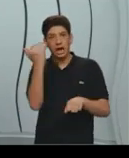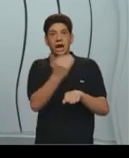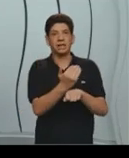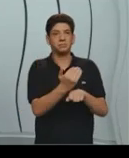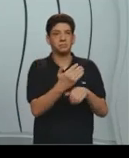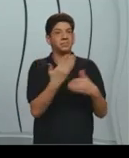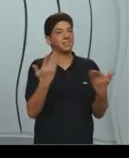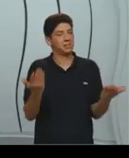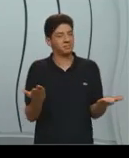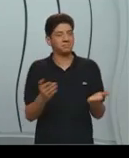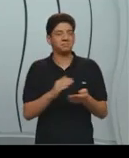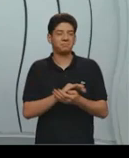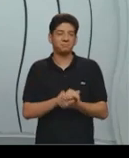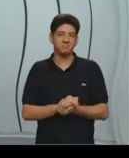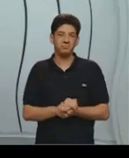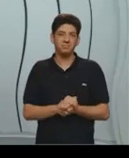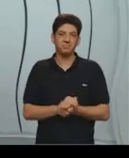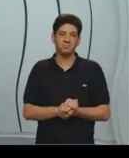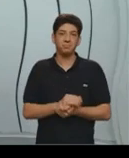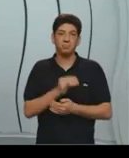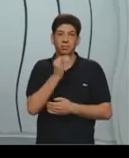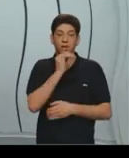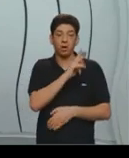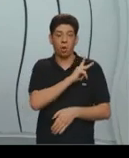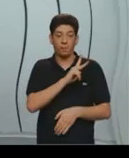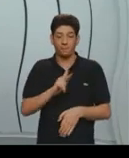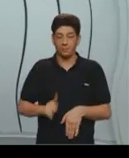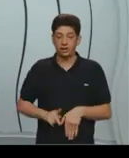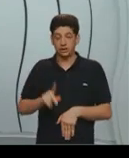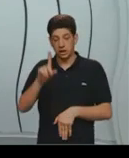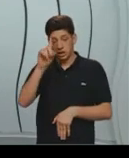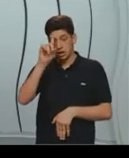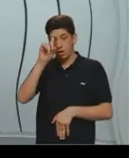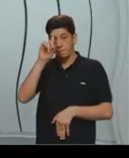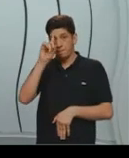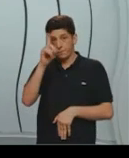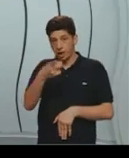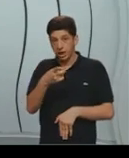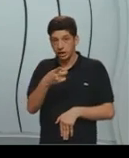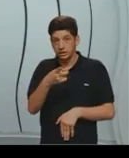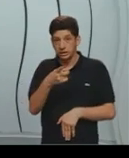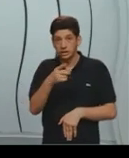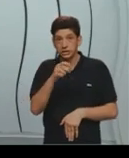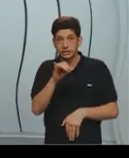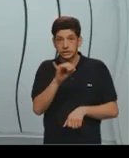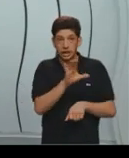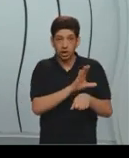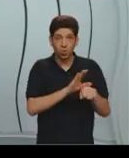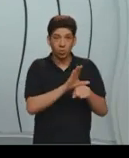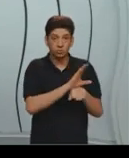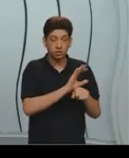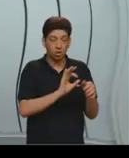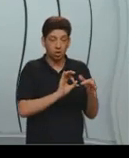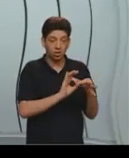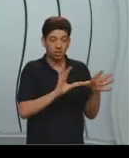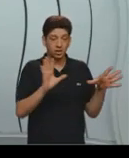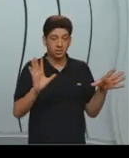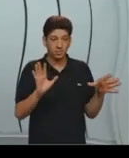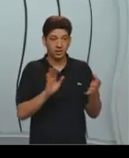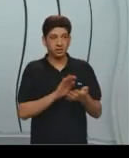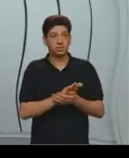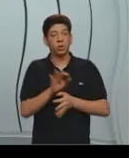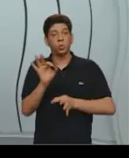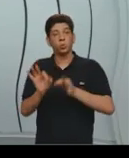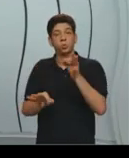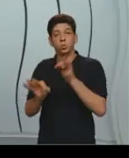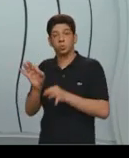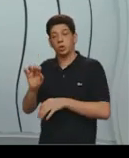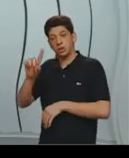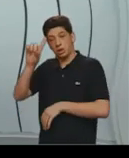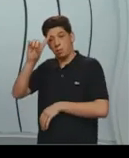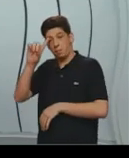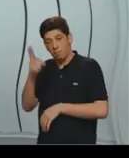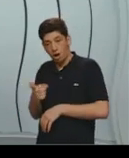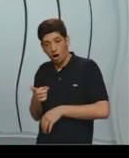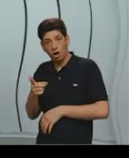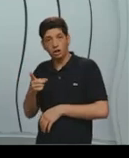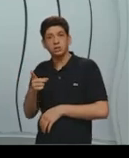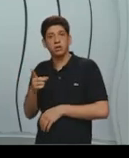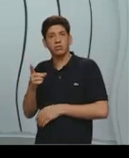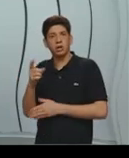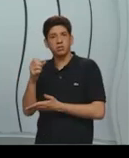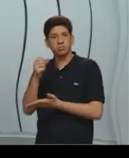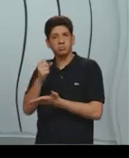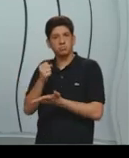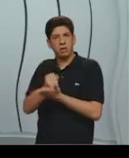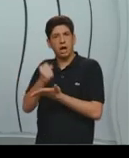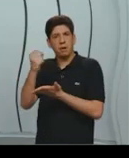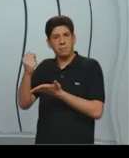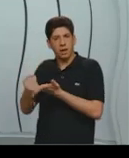Direito. Então, a gente fala, o presidente manda o que a Constituição permite ele mandar. O juiz vai mandar e ele vai tentar fazer cumprir